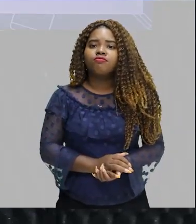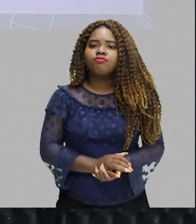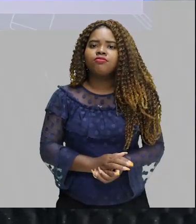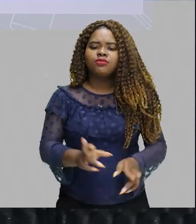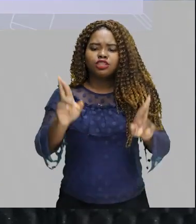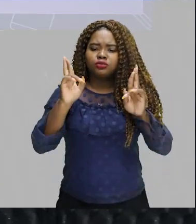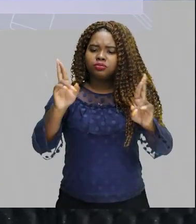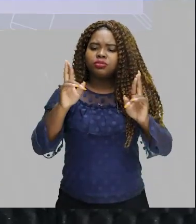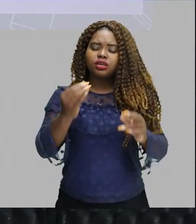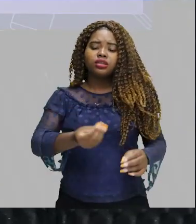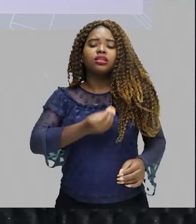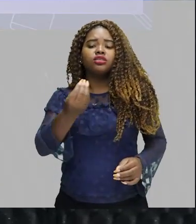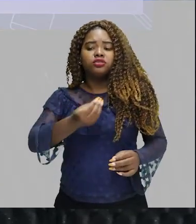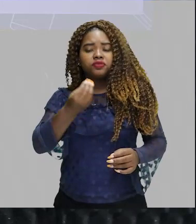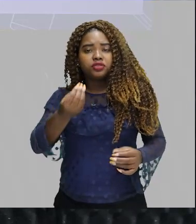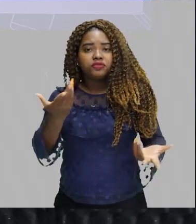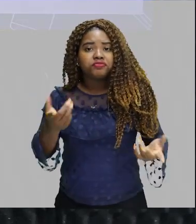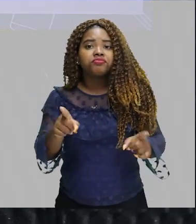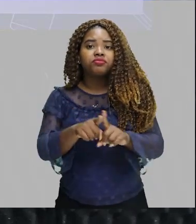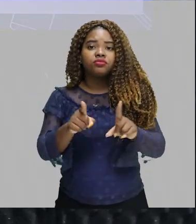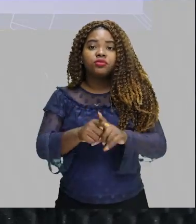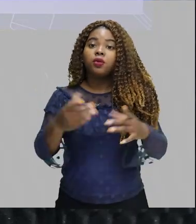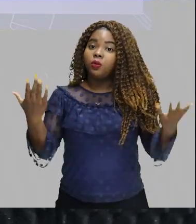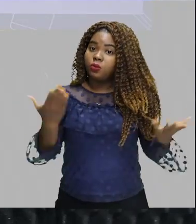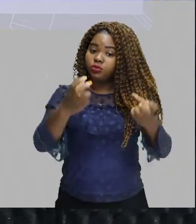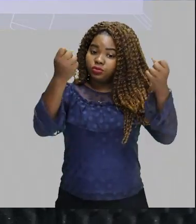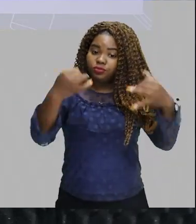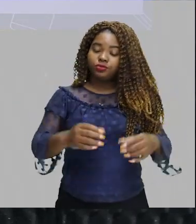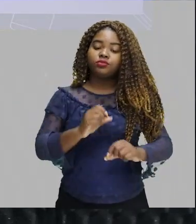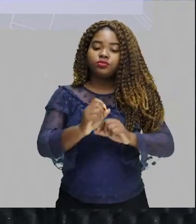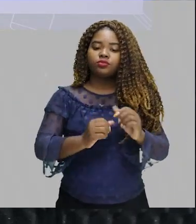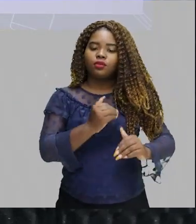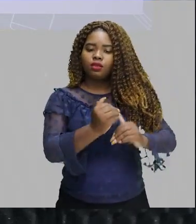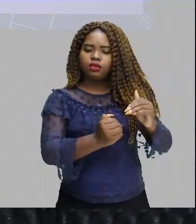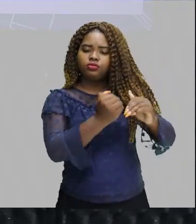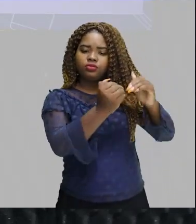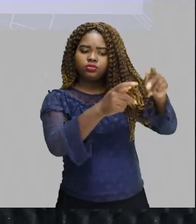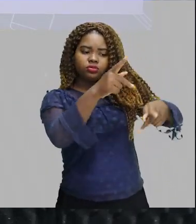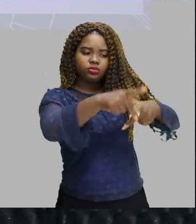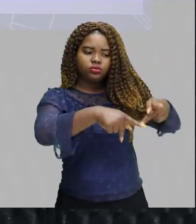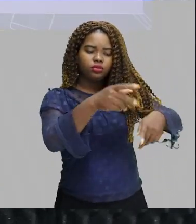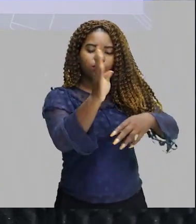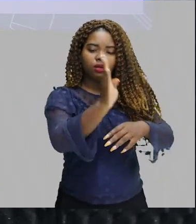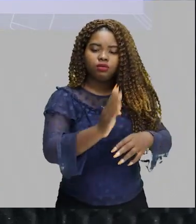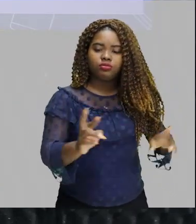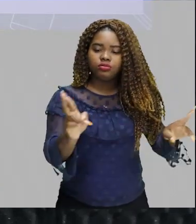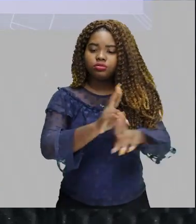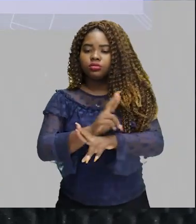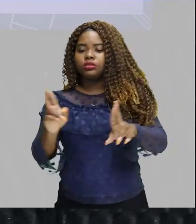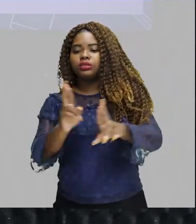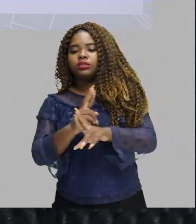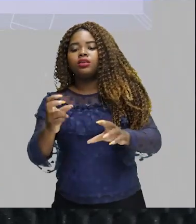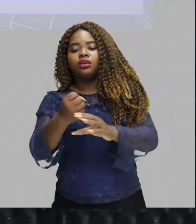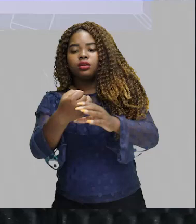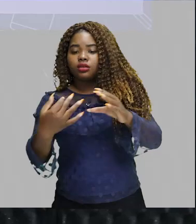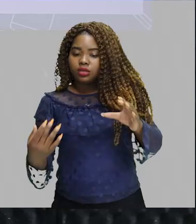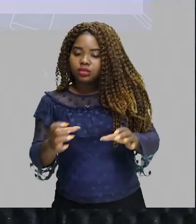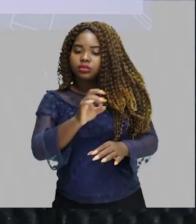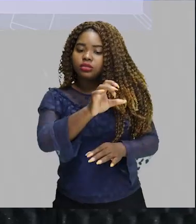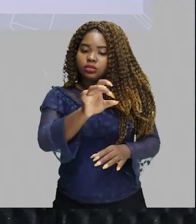vamos falar de tudo isso hoje. Nós vamos falar da evolução da população brasileira em relação às suas